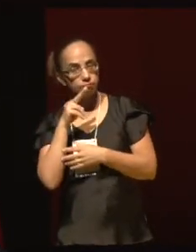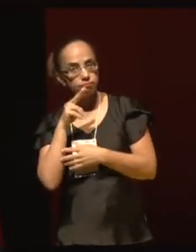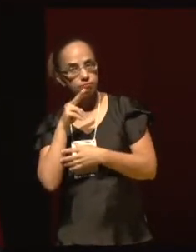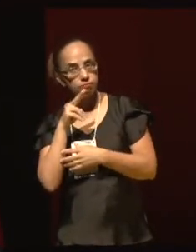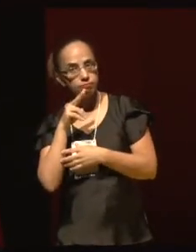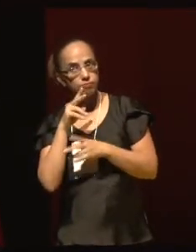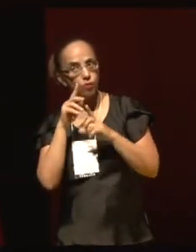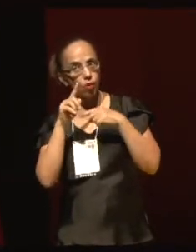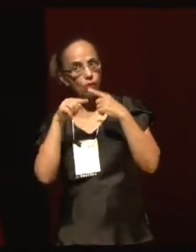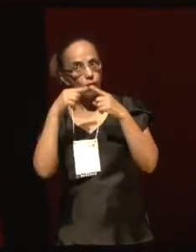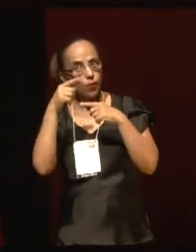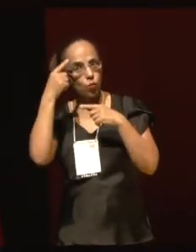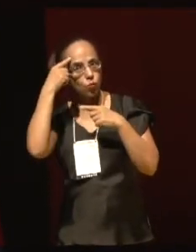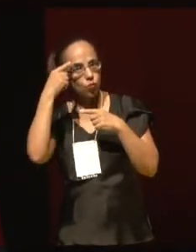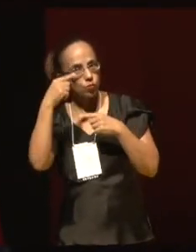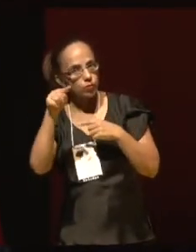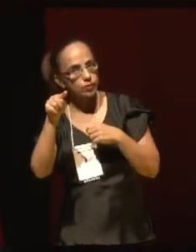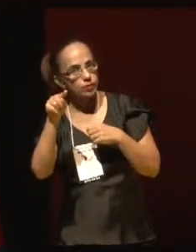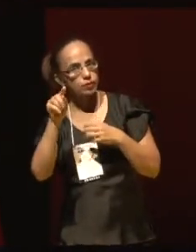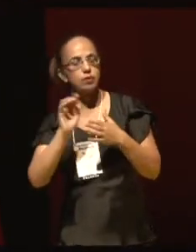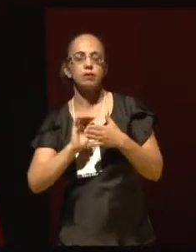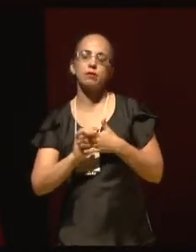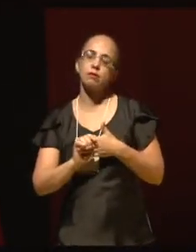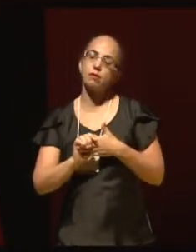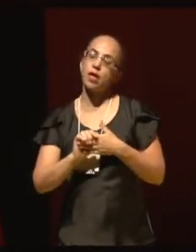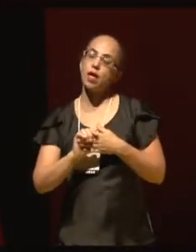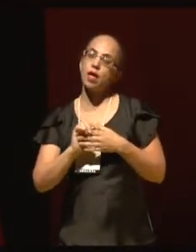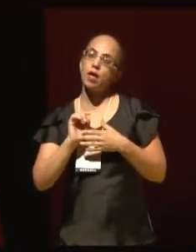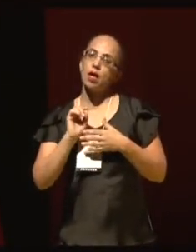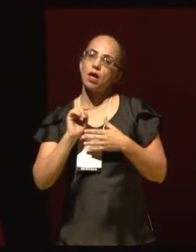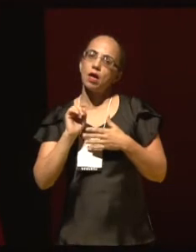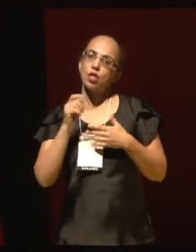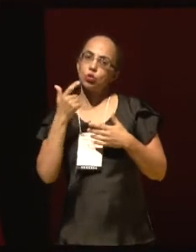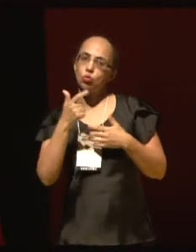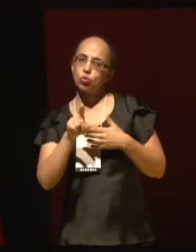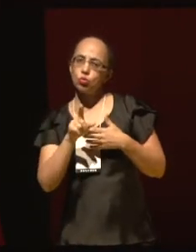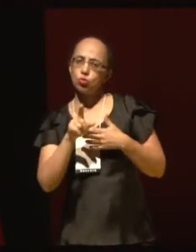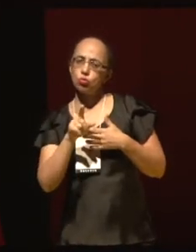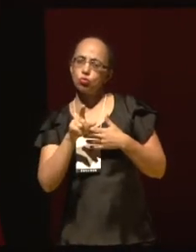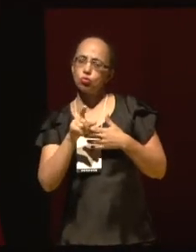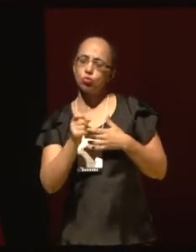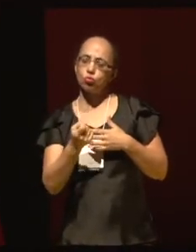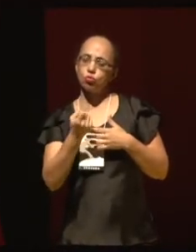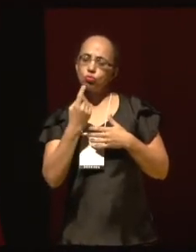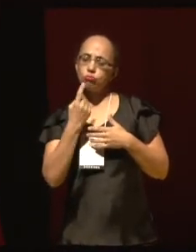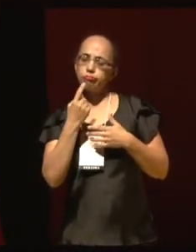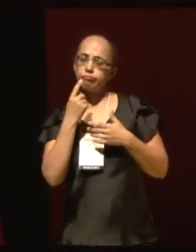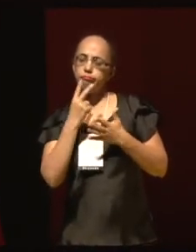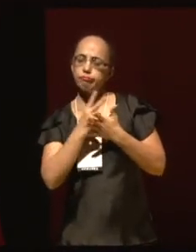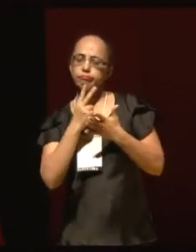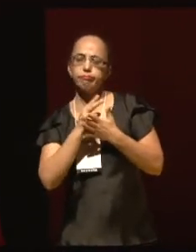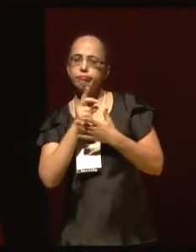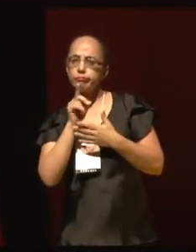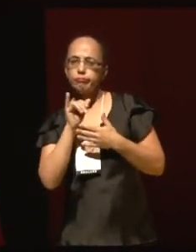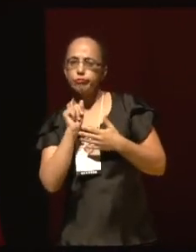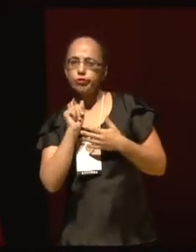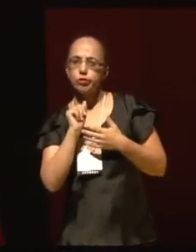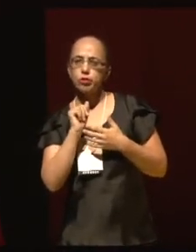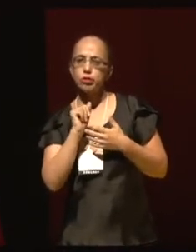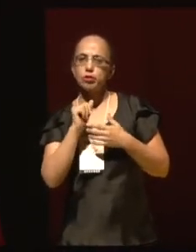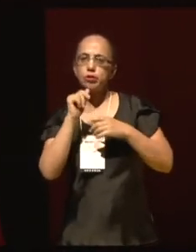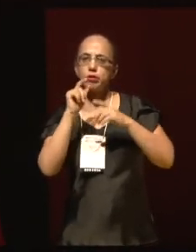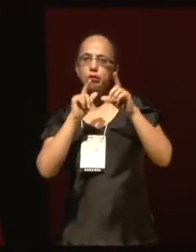Passa uma semana e, de novo, acende o mesmo dia a